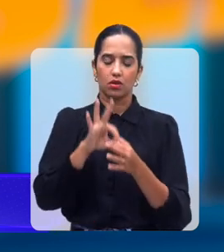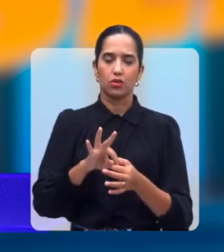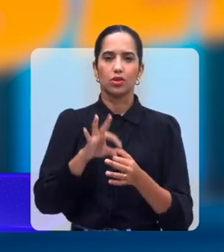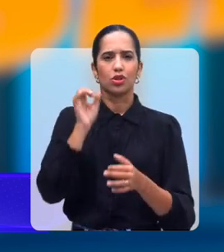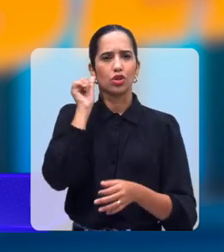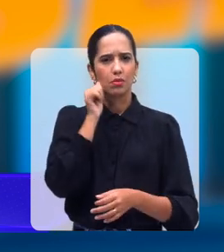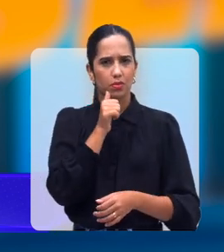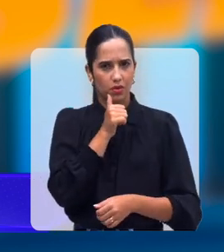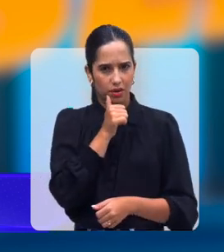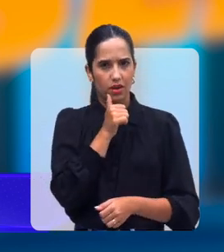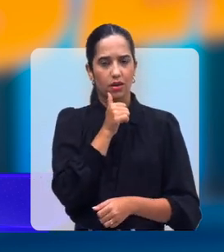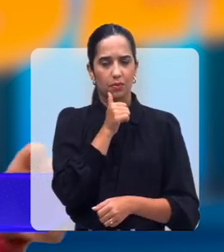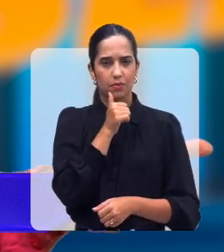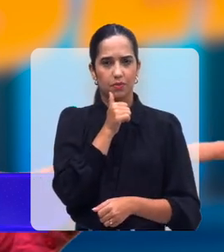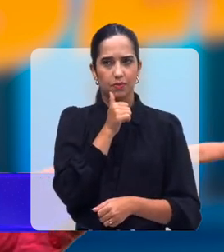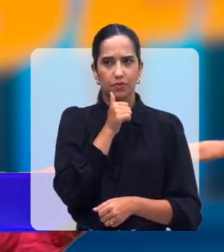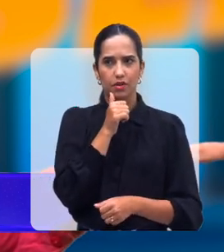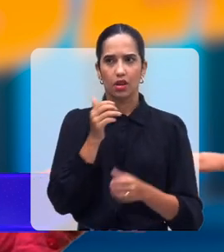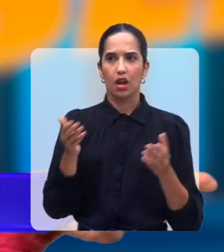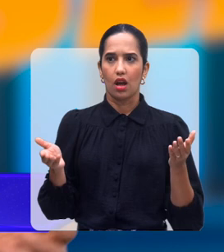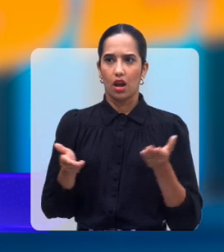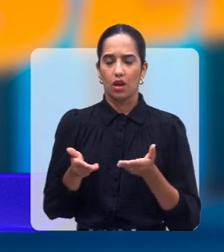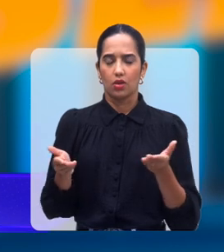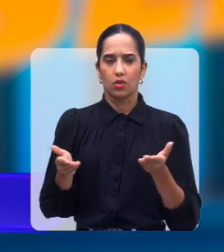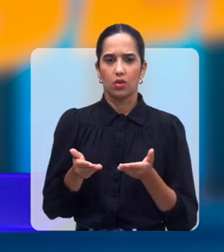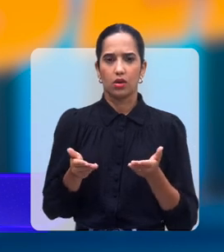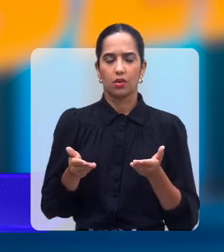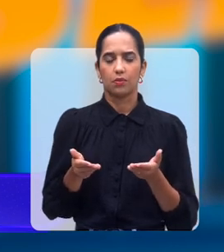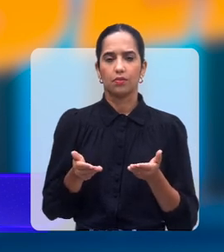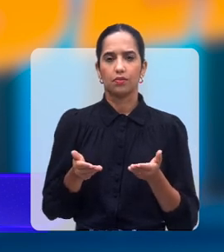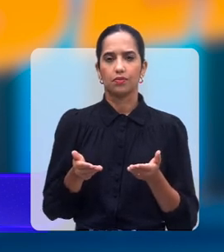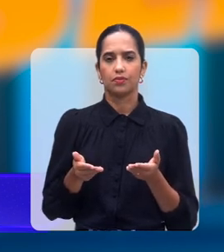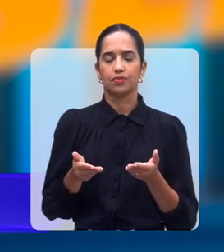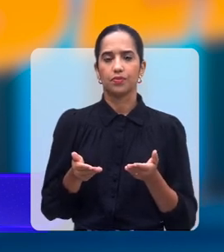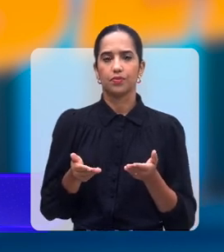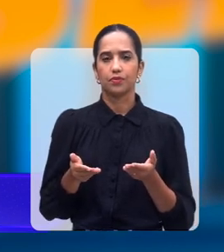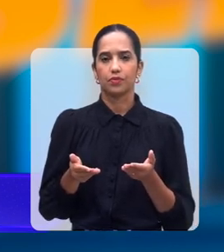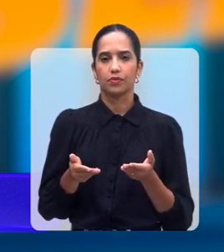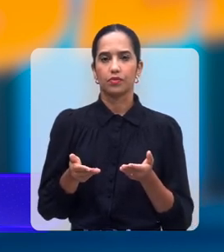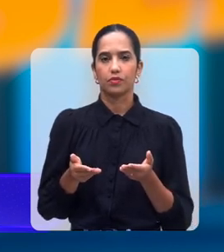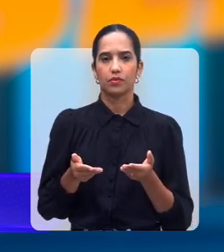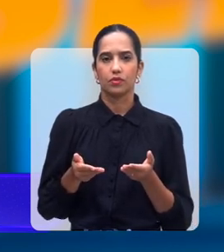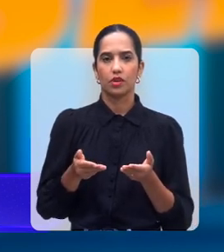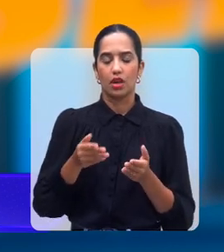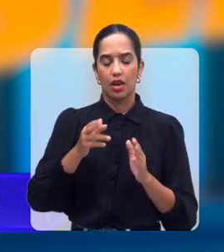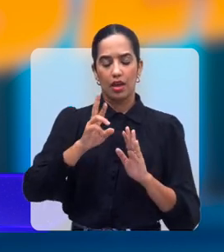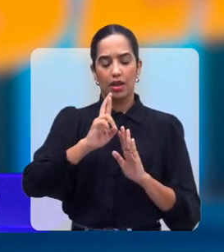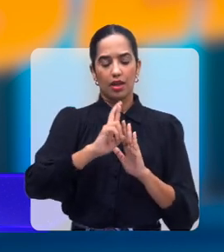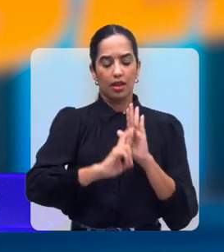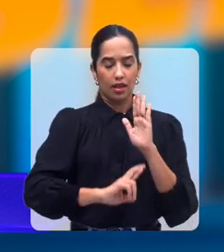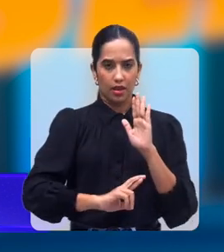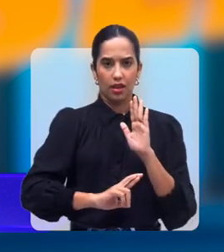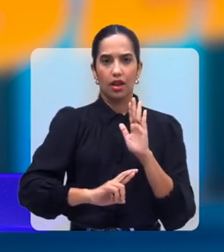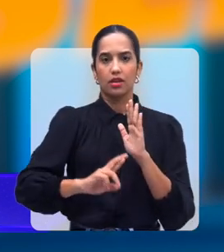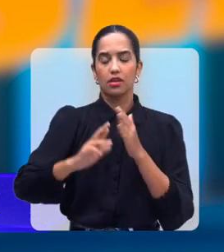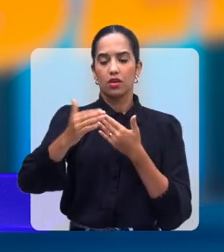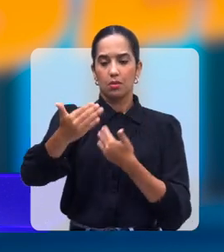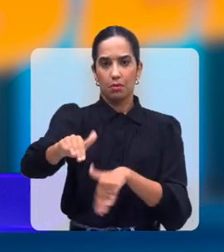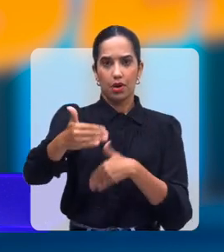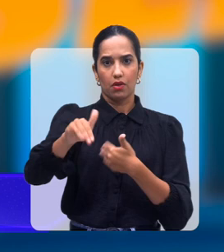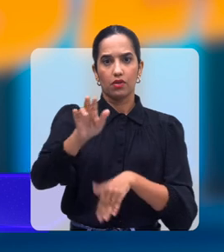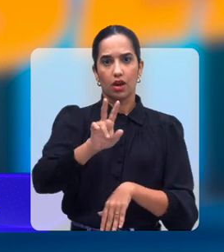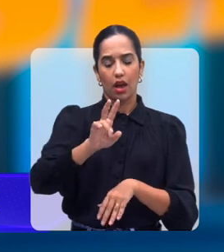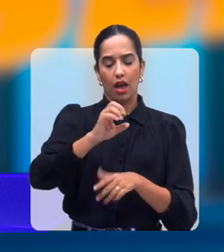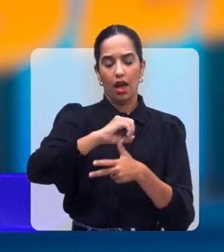da mulher, teve agora, só para finalizar rapidinho, Chico, na redação do Enem, foi o trabalho invisível